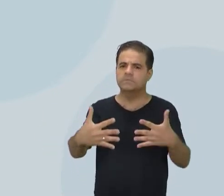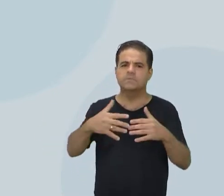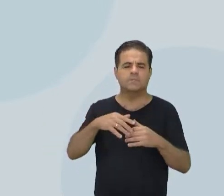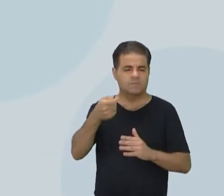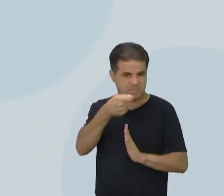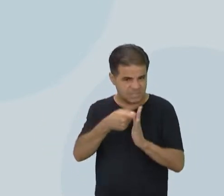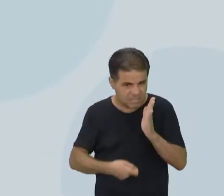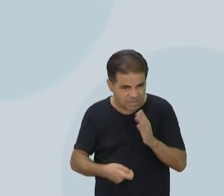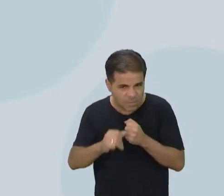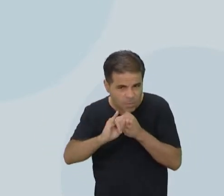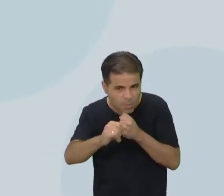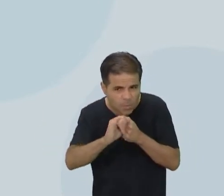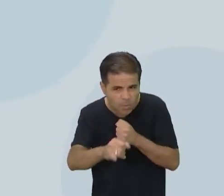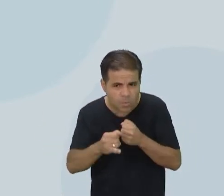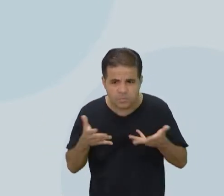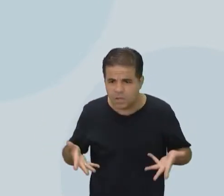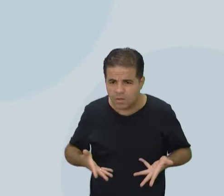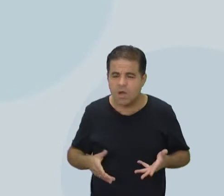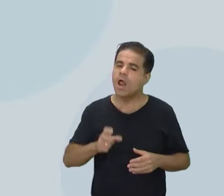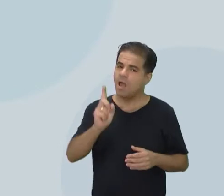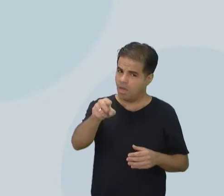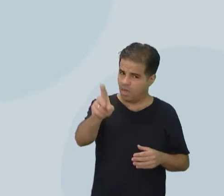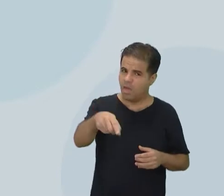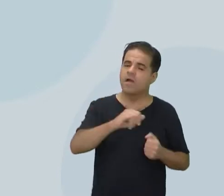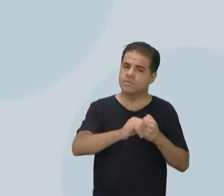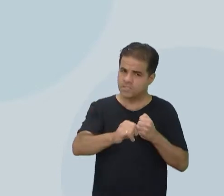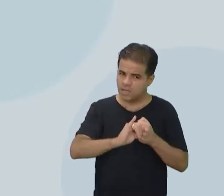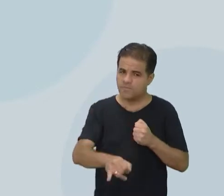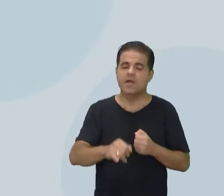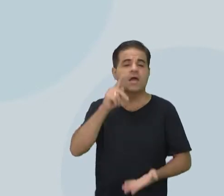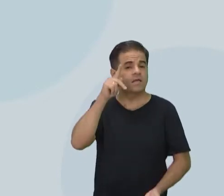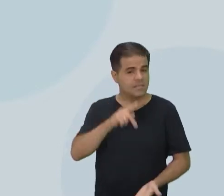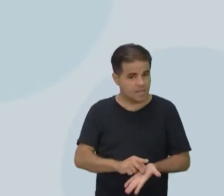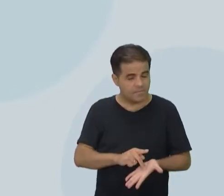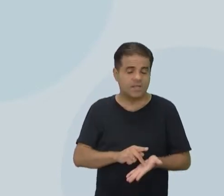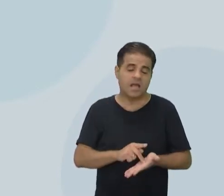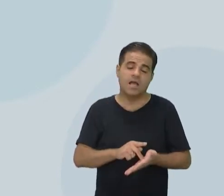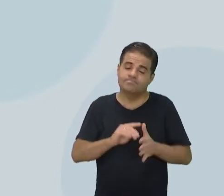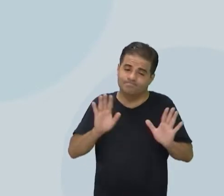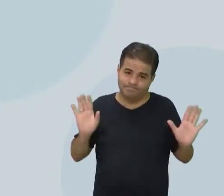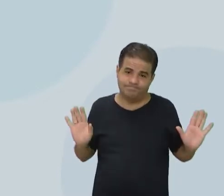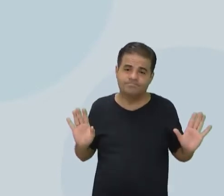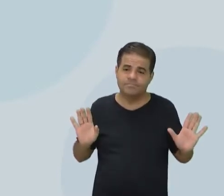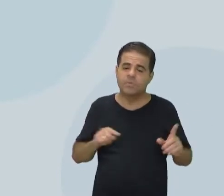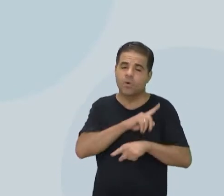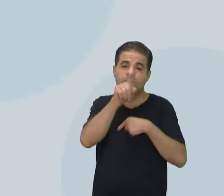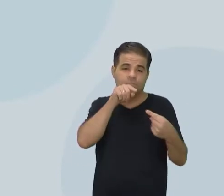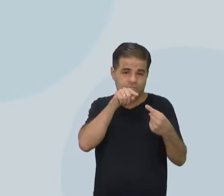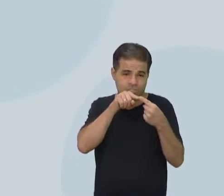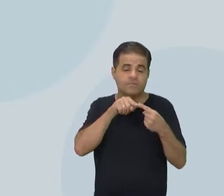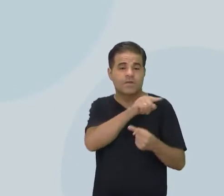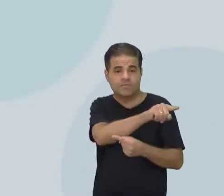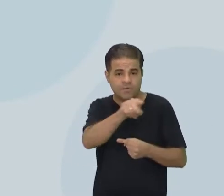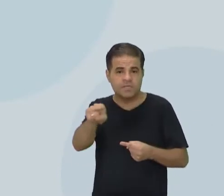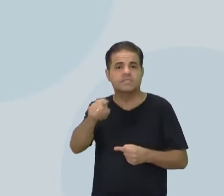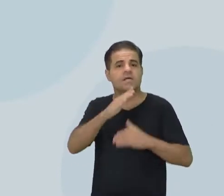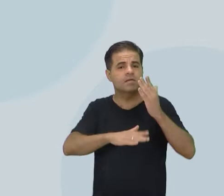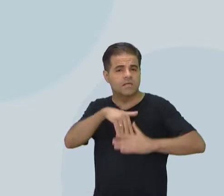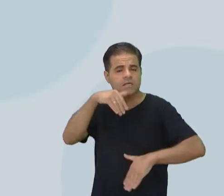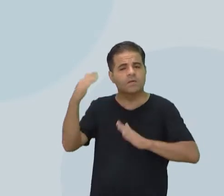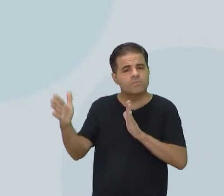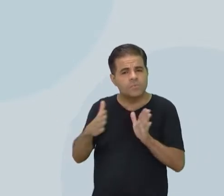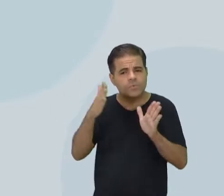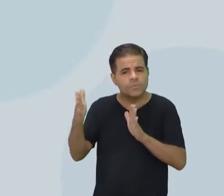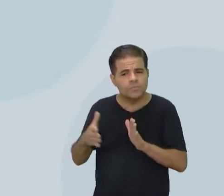vão escrever conto agora. Sim, escrever Bacana. contos, tá? Na verdade, né, o objetivo é que vocês produzam